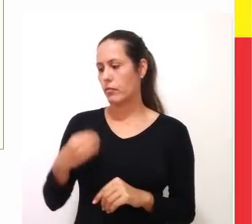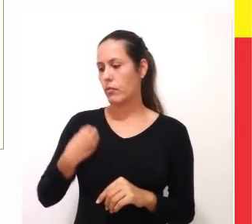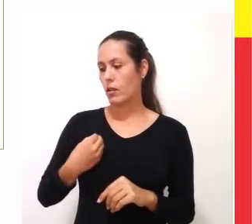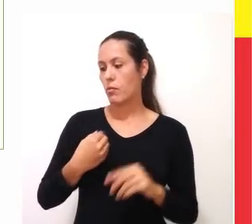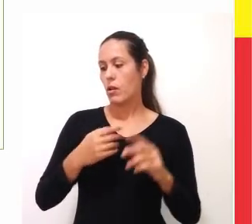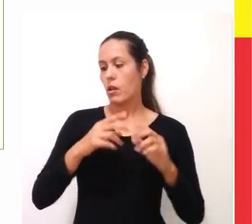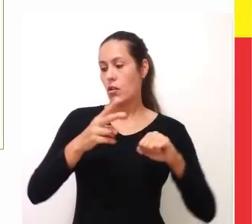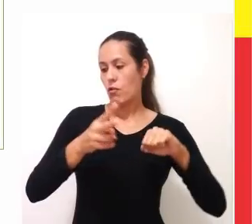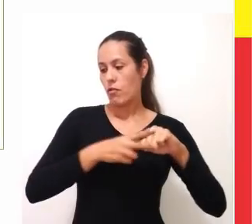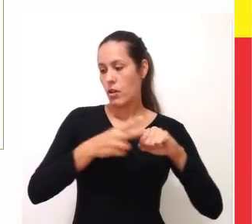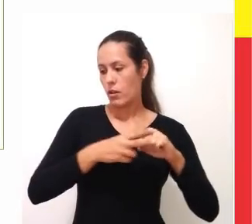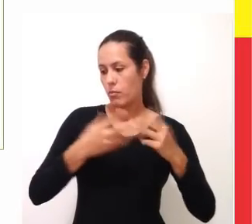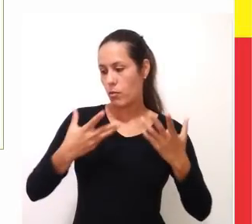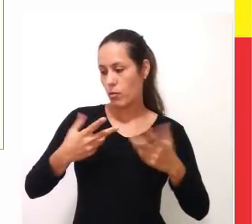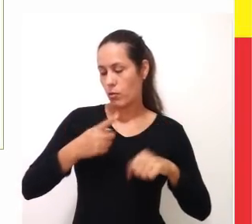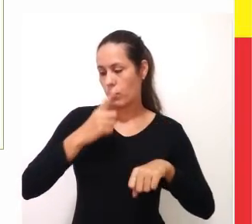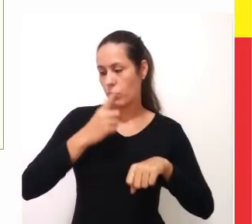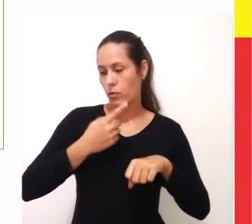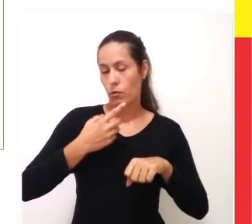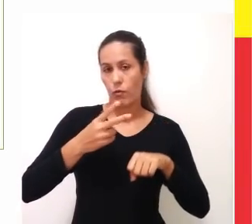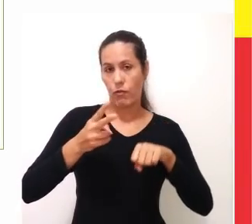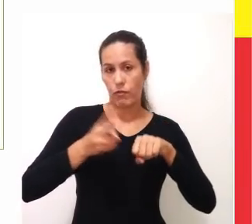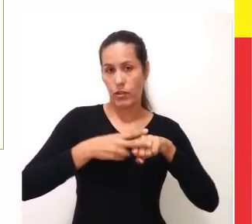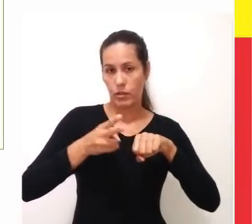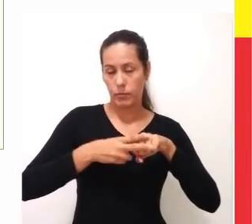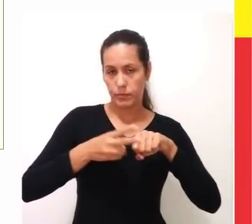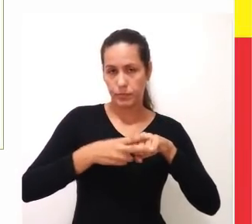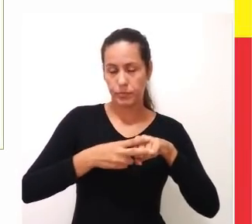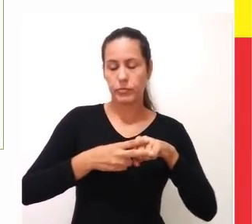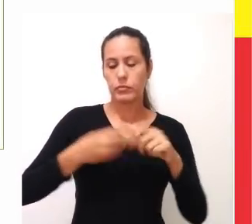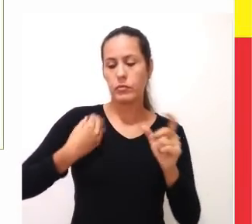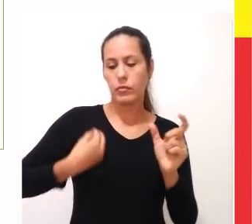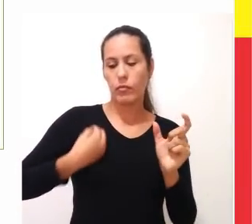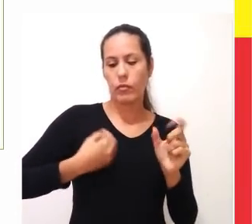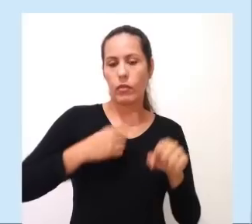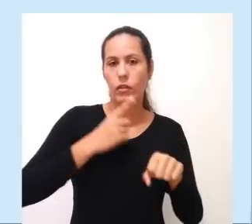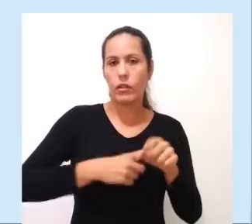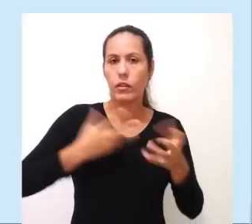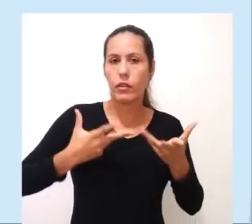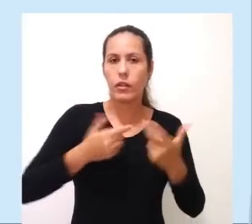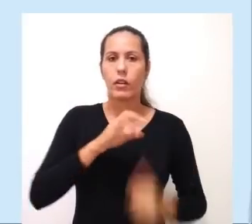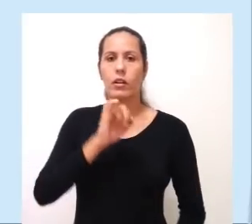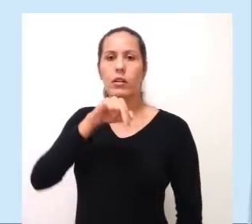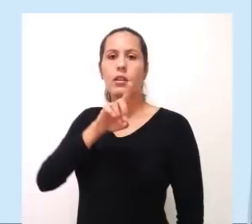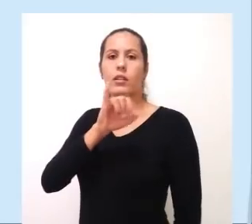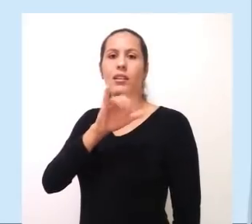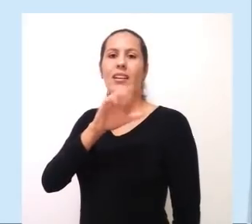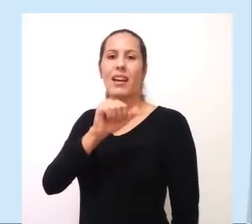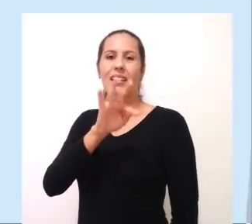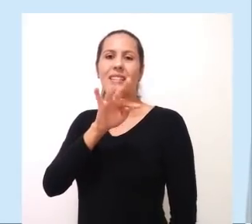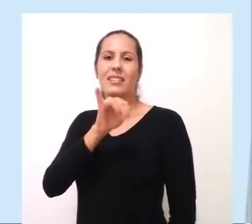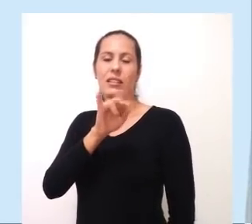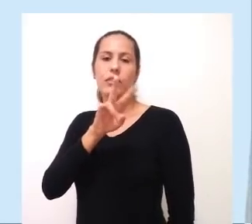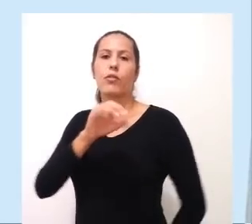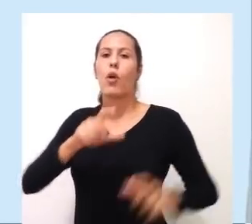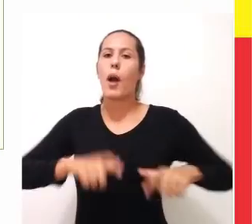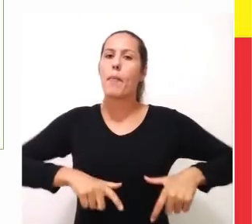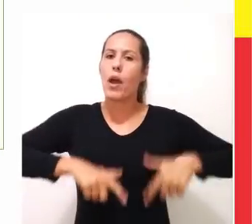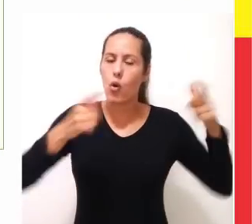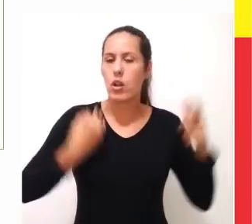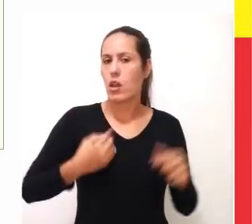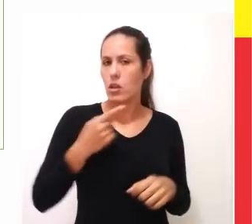do presente indicativo. Eu falei predominância, não falei que não é o único tempo, não. Viu? Que nós veremos outros tempos